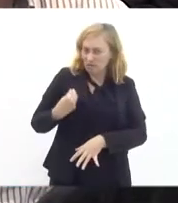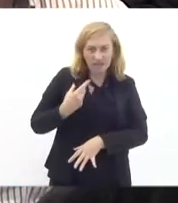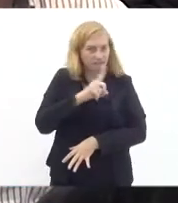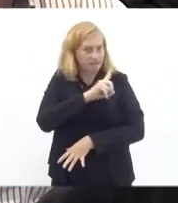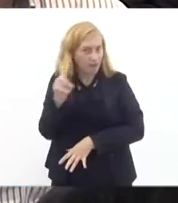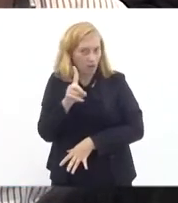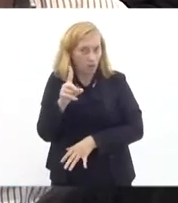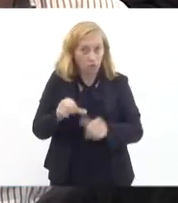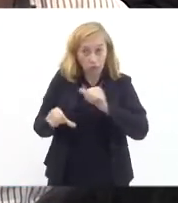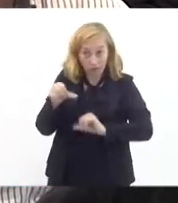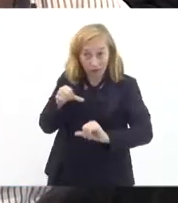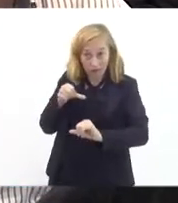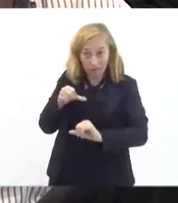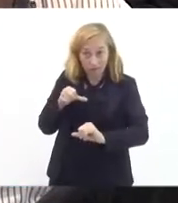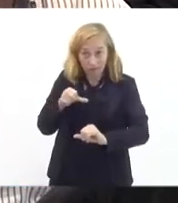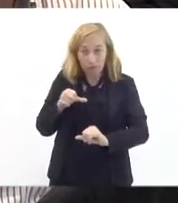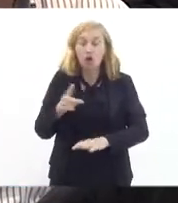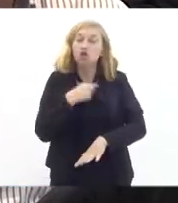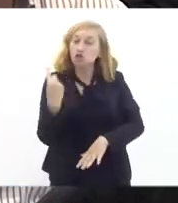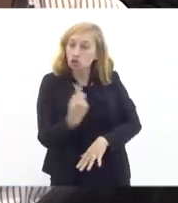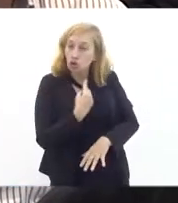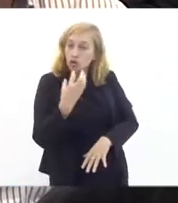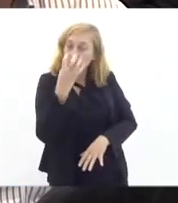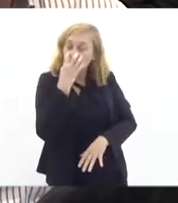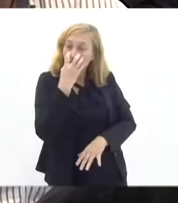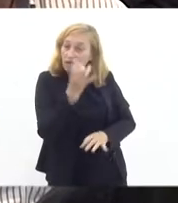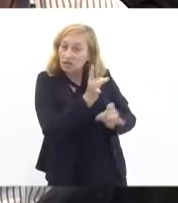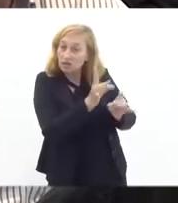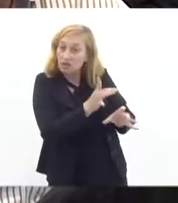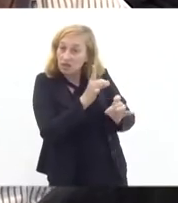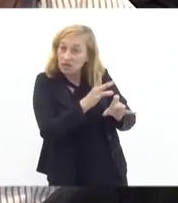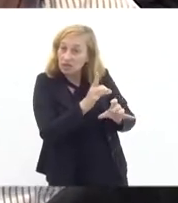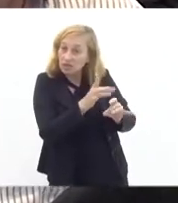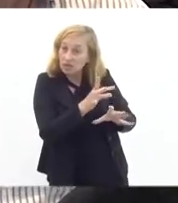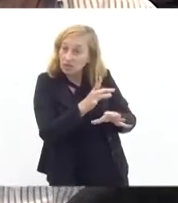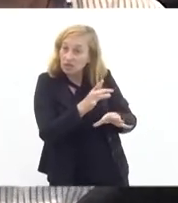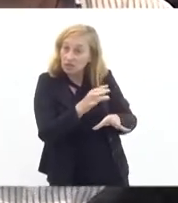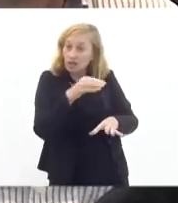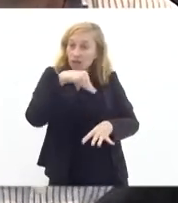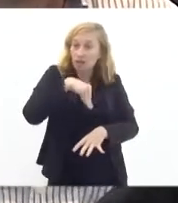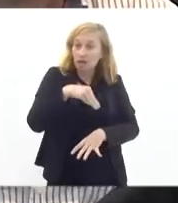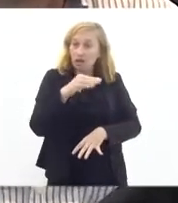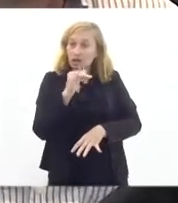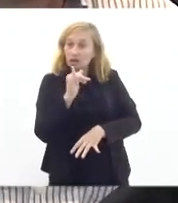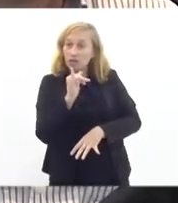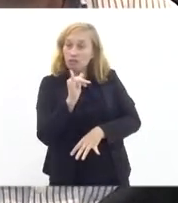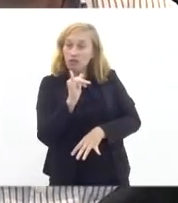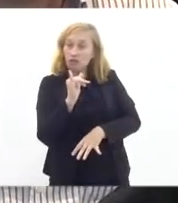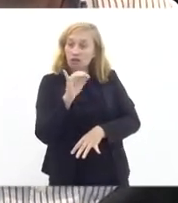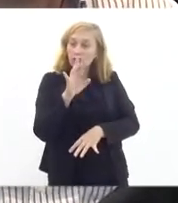contrário. Nossos animais, quando são vendidos, eles são microchipados,